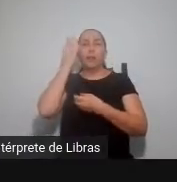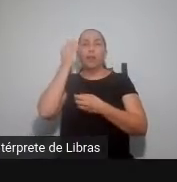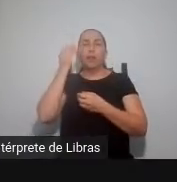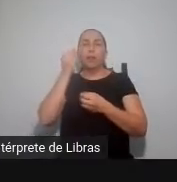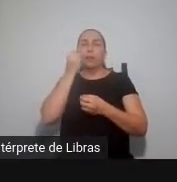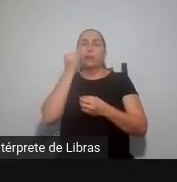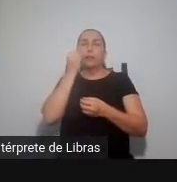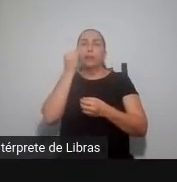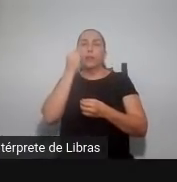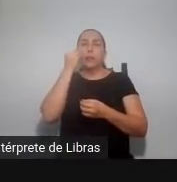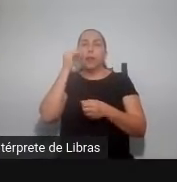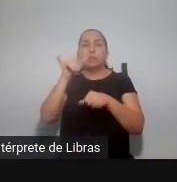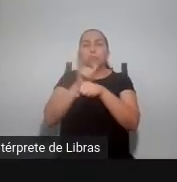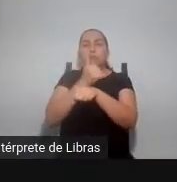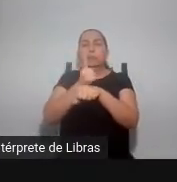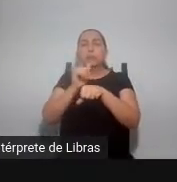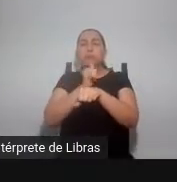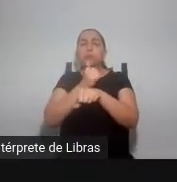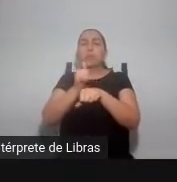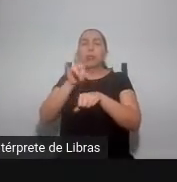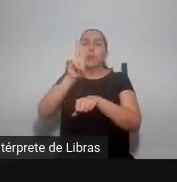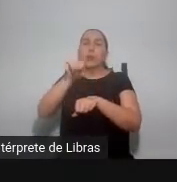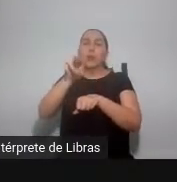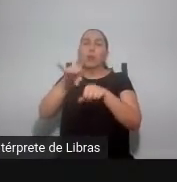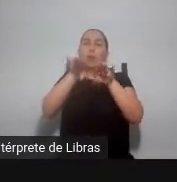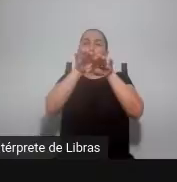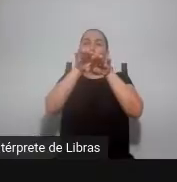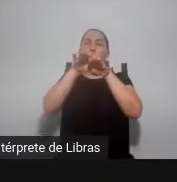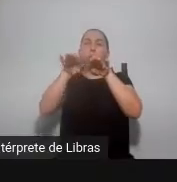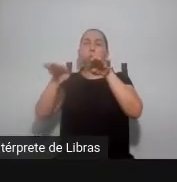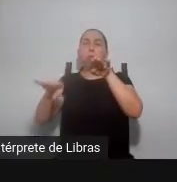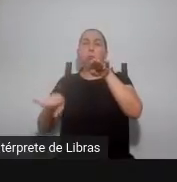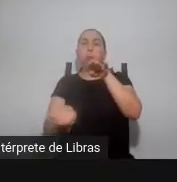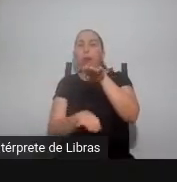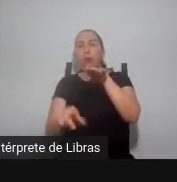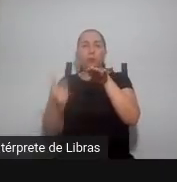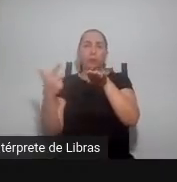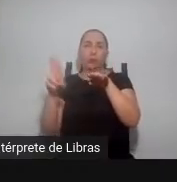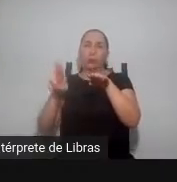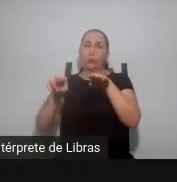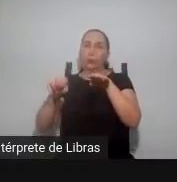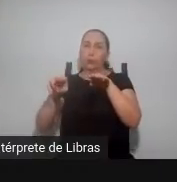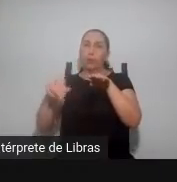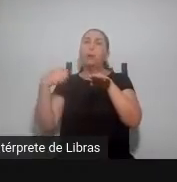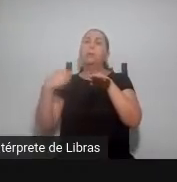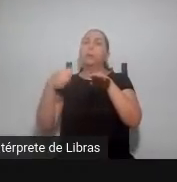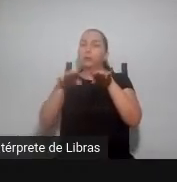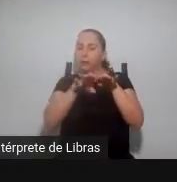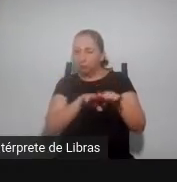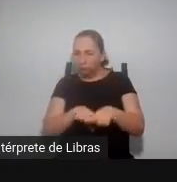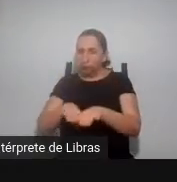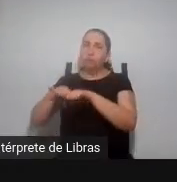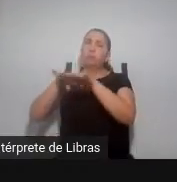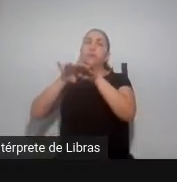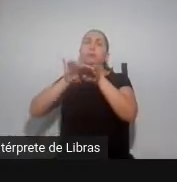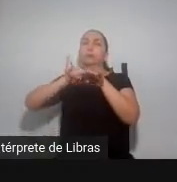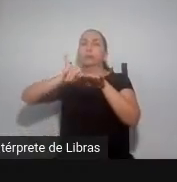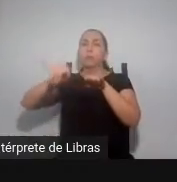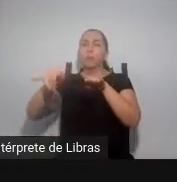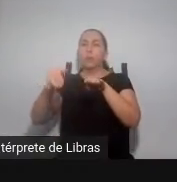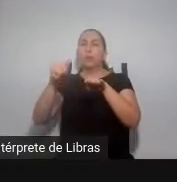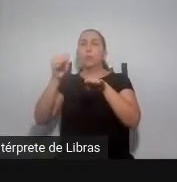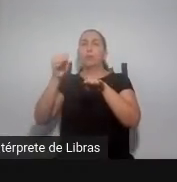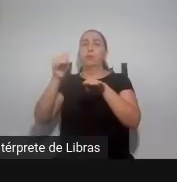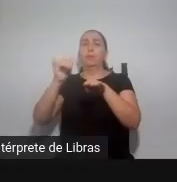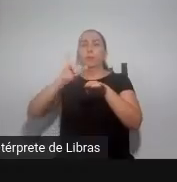E eu sempre falo, nunca nivelar por baixo. A gente tem que dar oportunidade para todos. Então, essas dinâmicas, eu nem gosto de